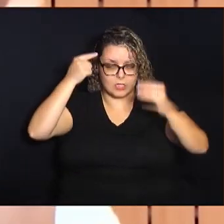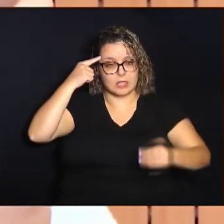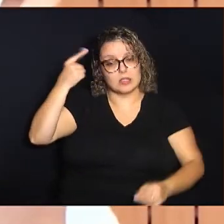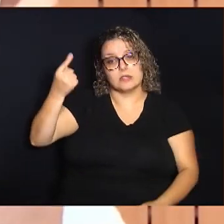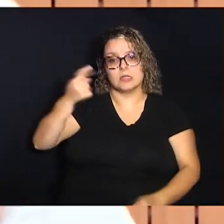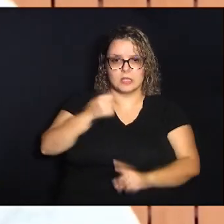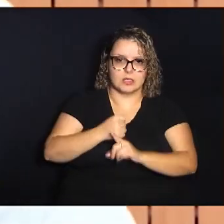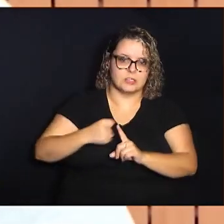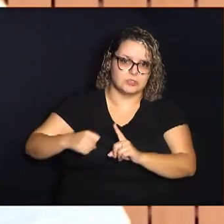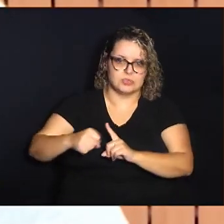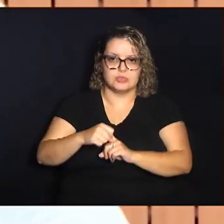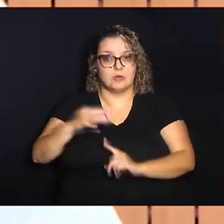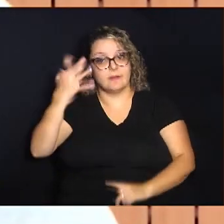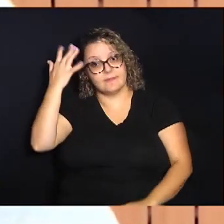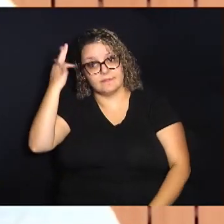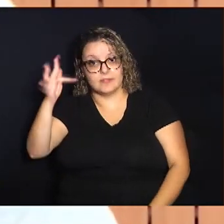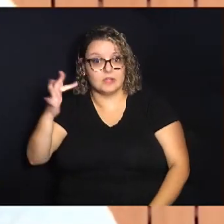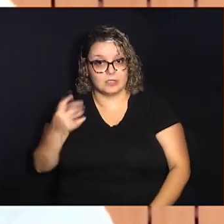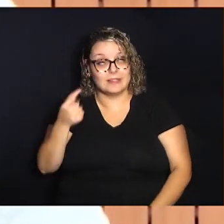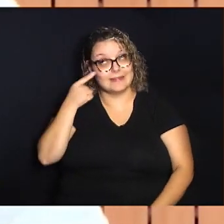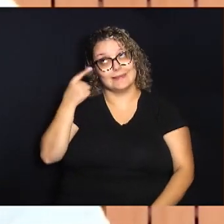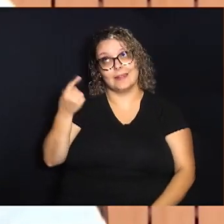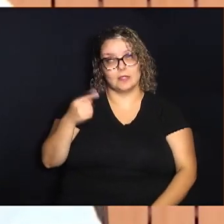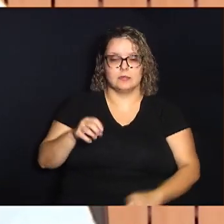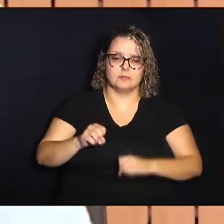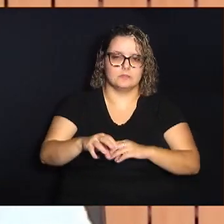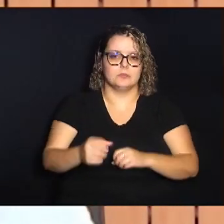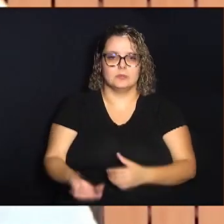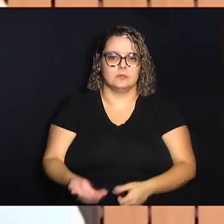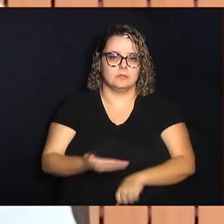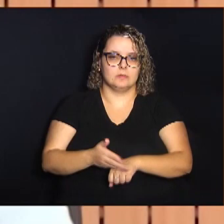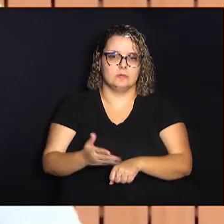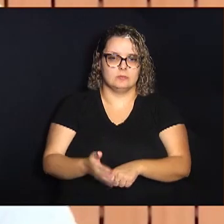sociologia, filosofia, educação física. Na prática,